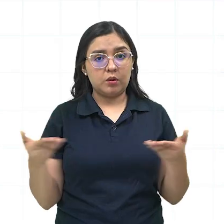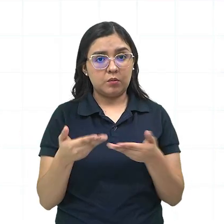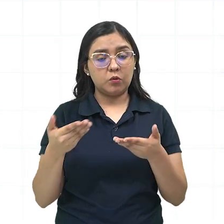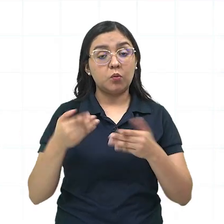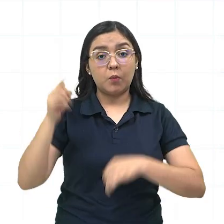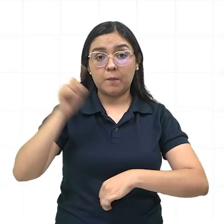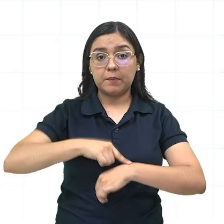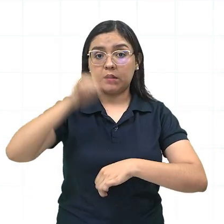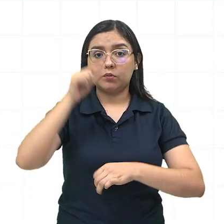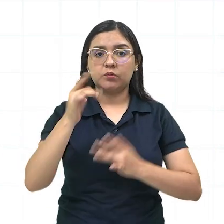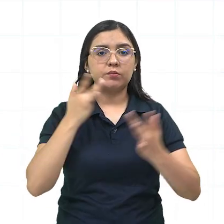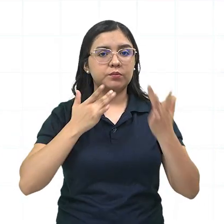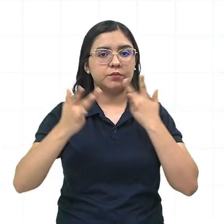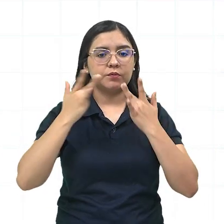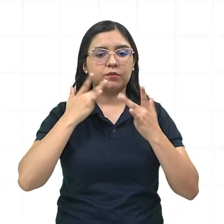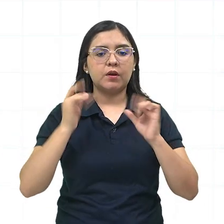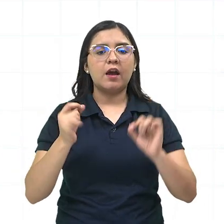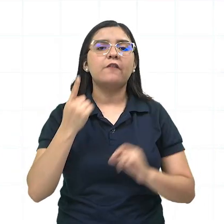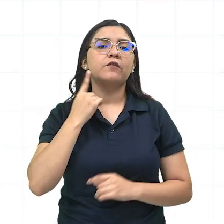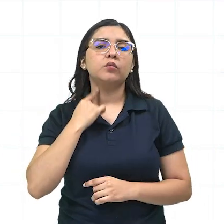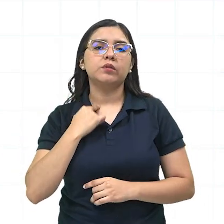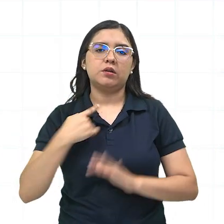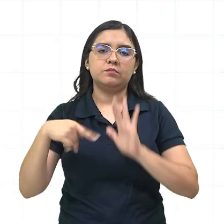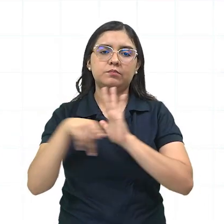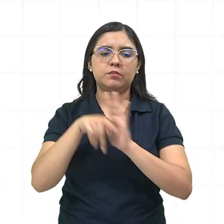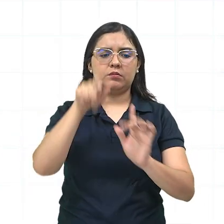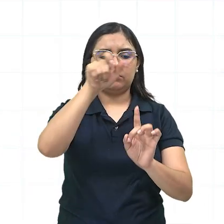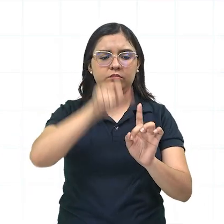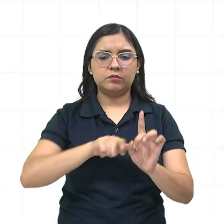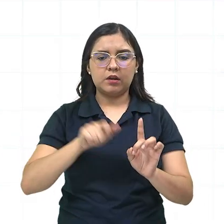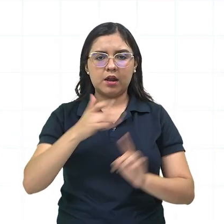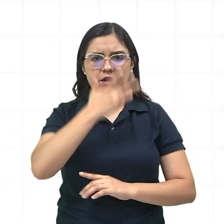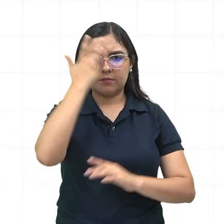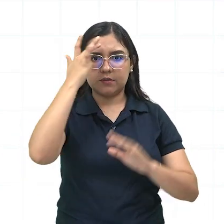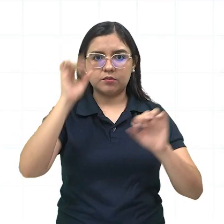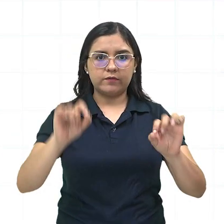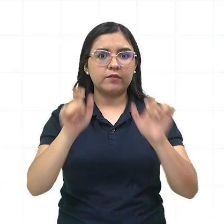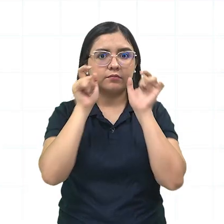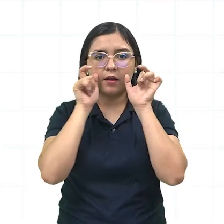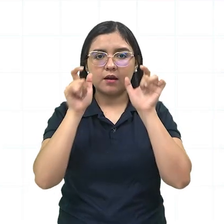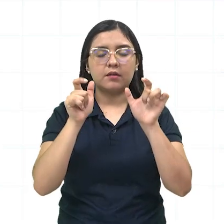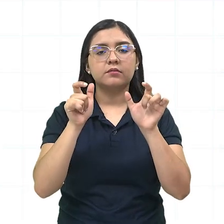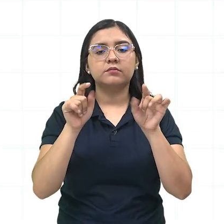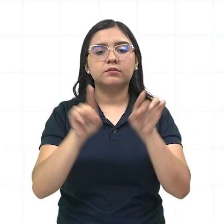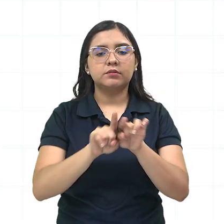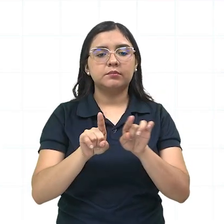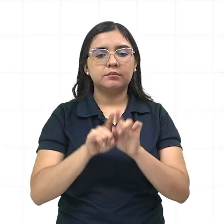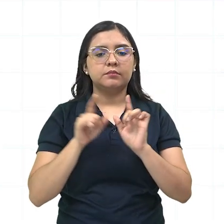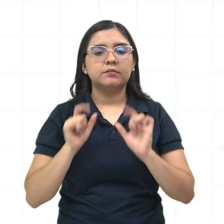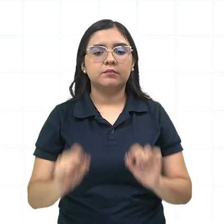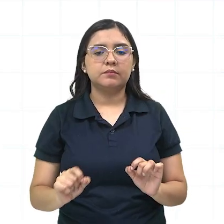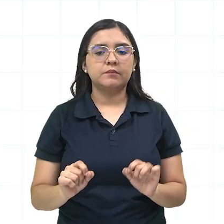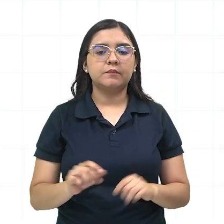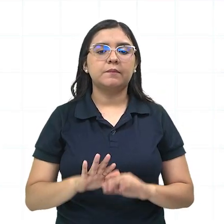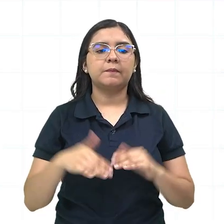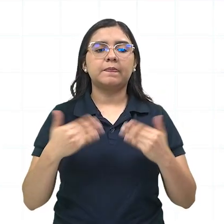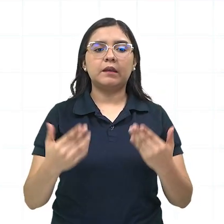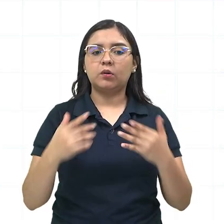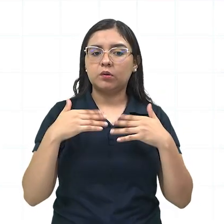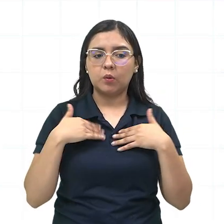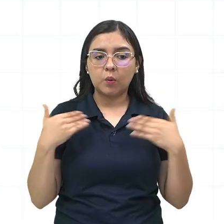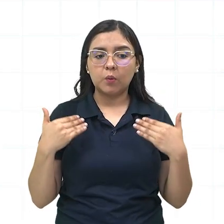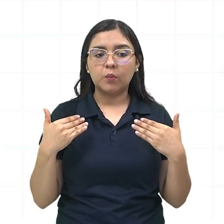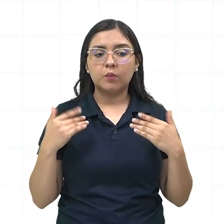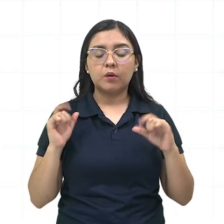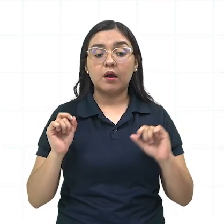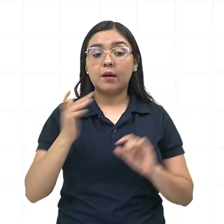presente. Vai ser a vontade do personagem que vai chocar as pessoas e trazer a força. E quando esse choque